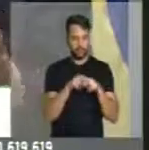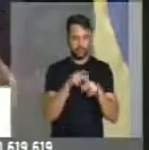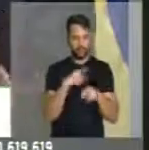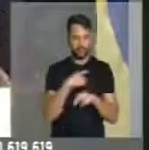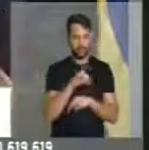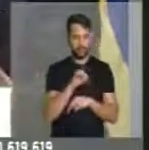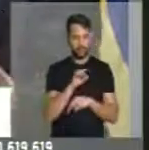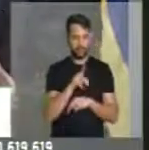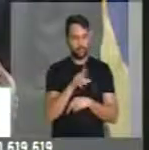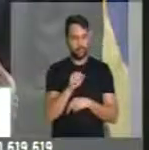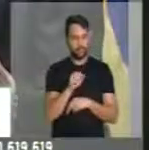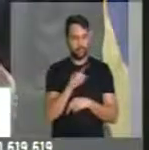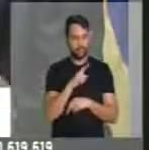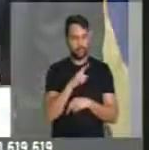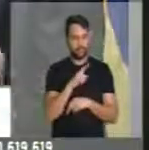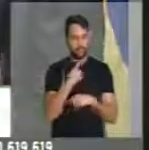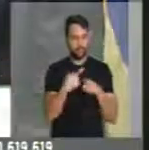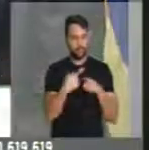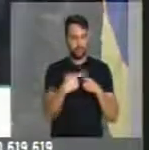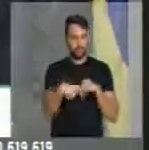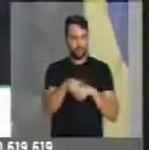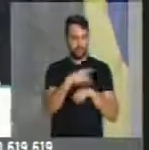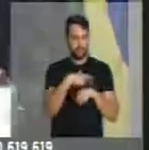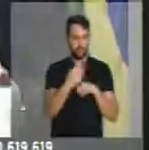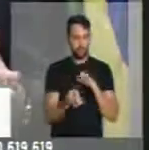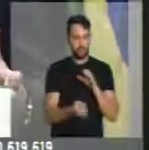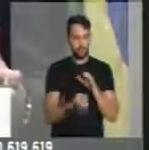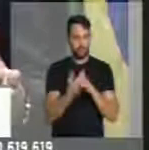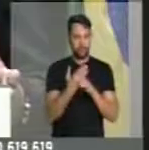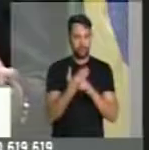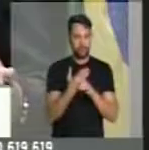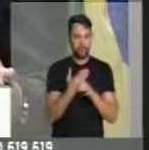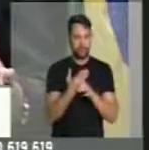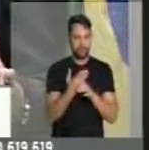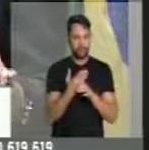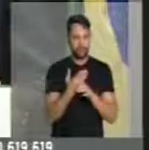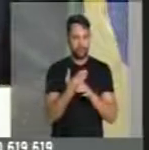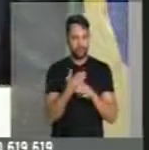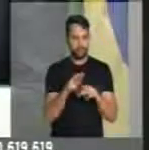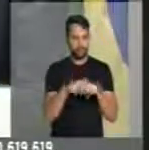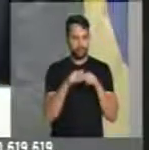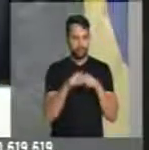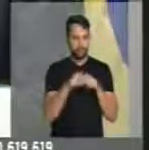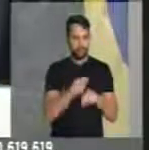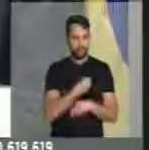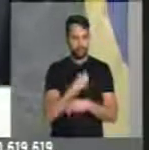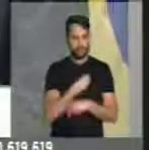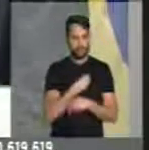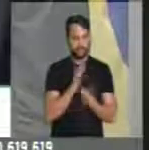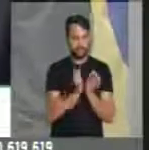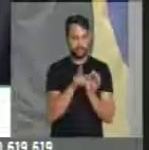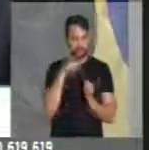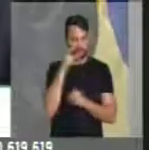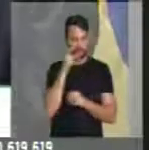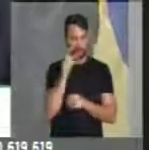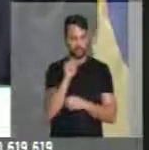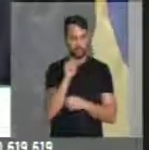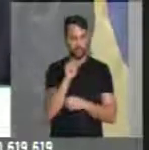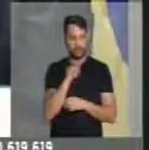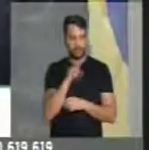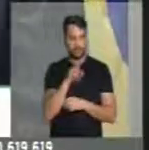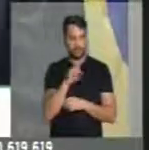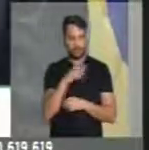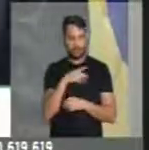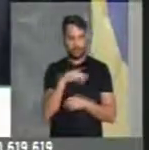ideologia. É um país criado com a convivência de partido de urbano